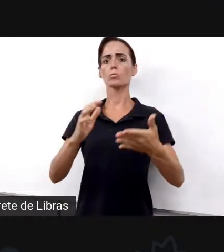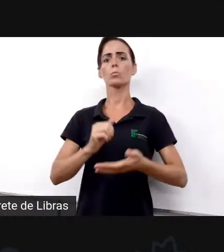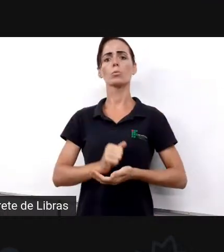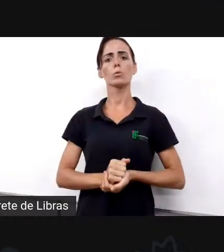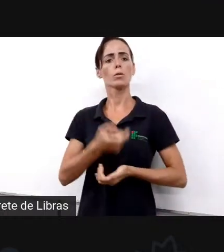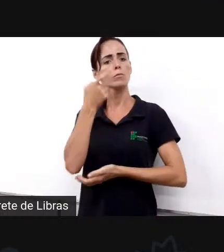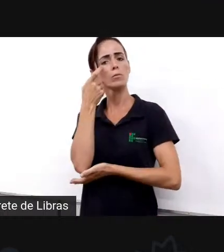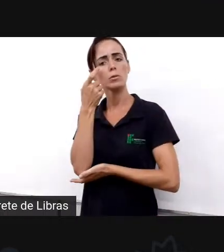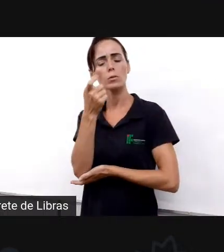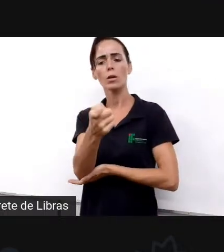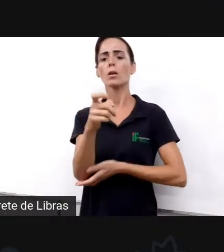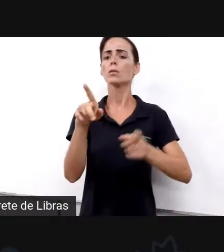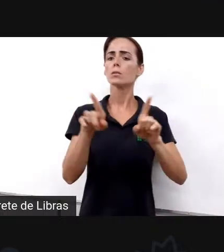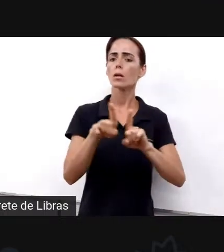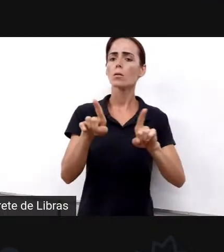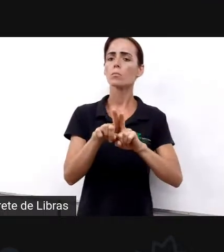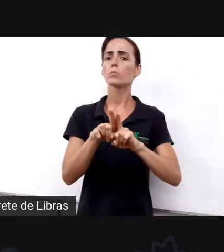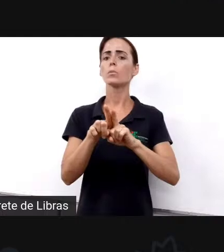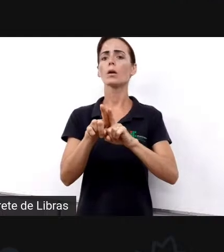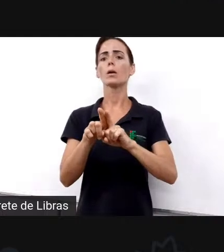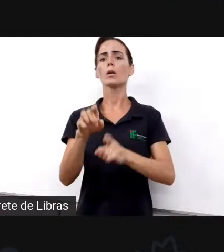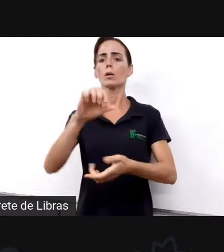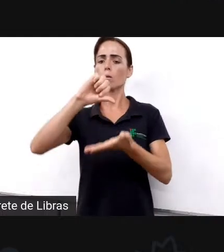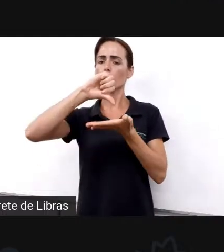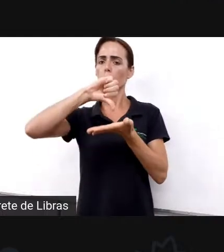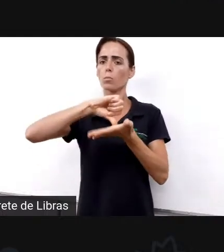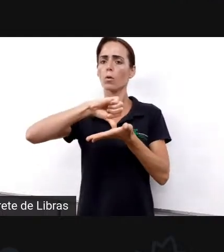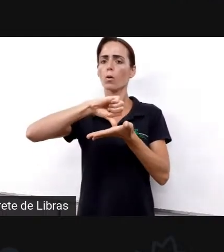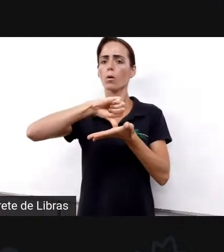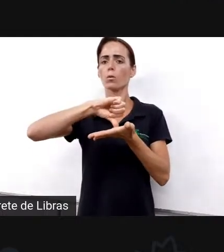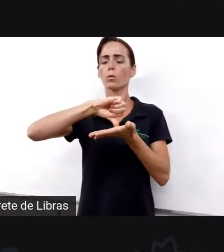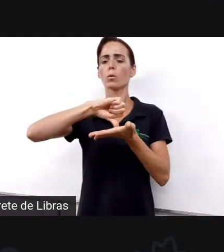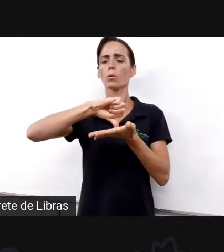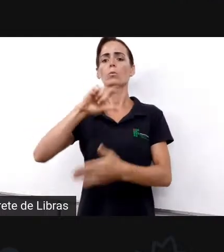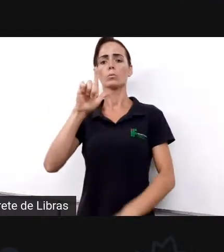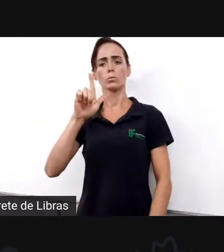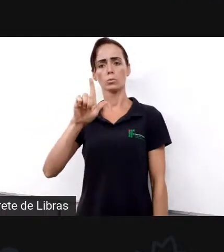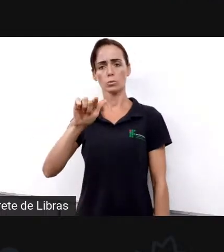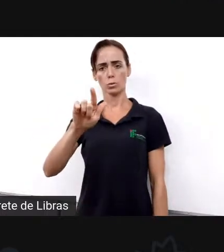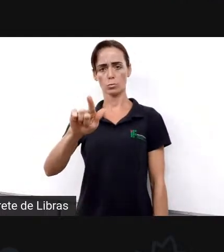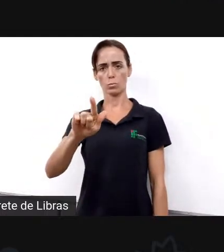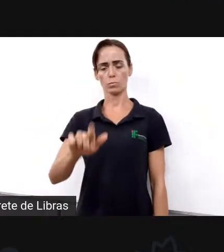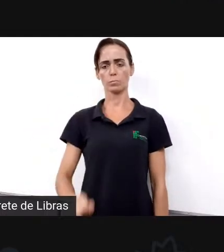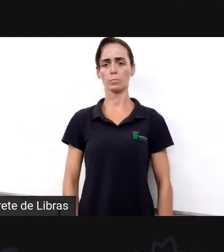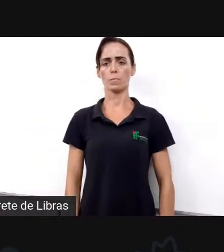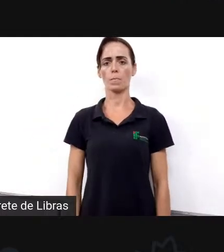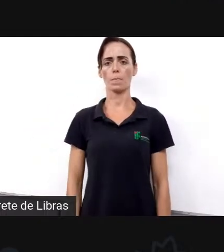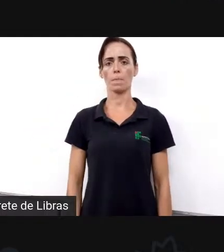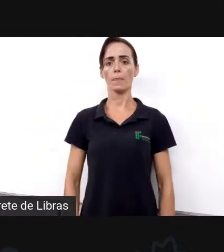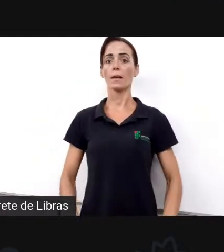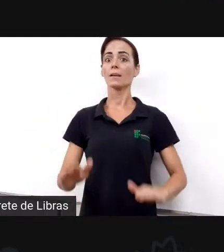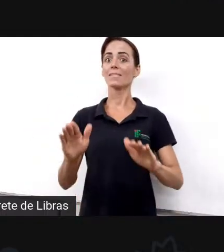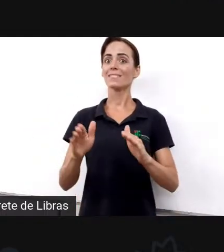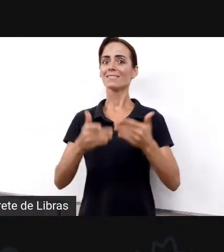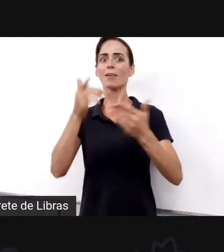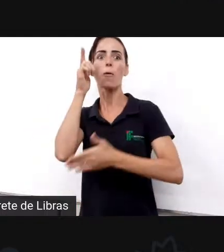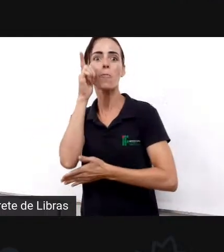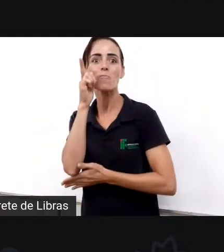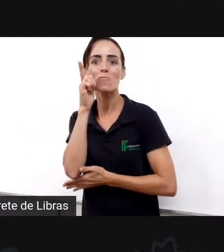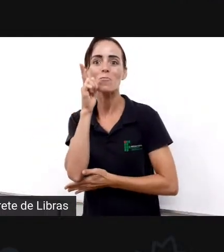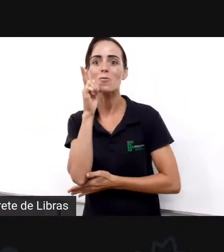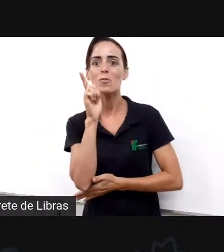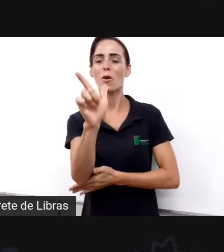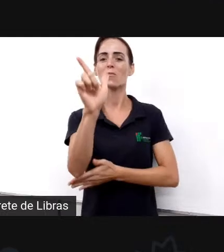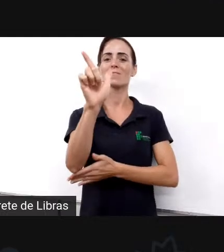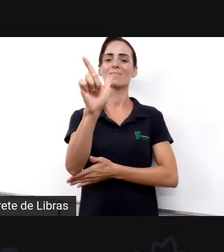de mantermos o polo em Giruá. Enfim, chegou a conquista. A vinda para